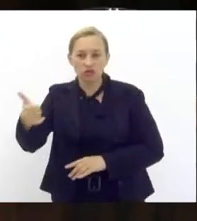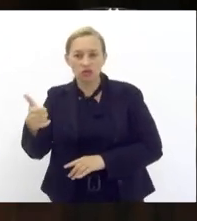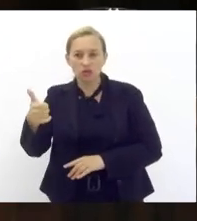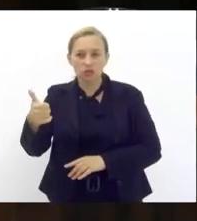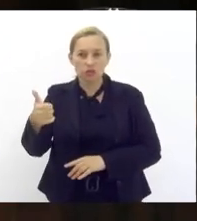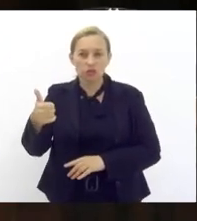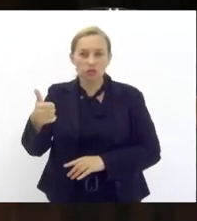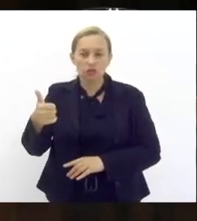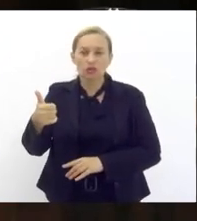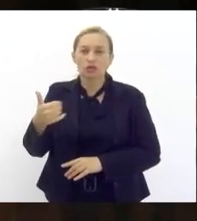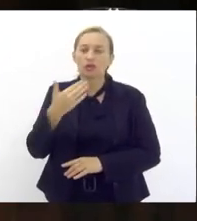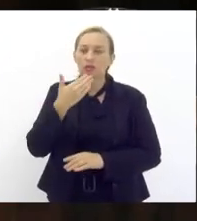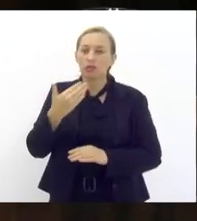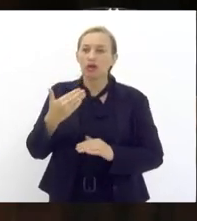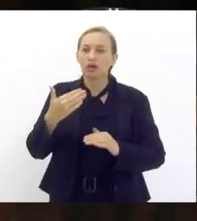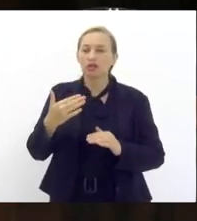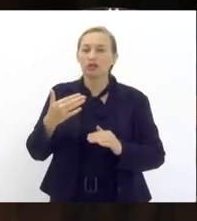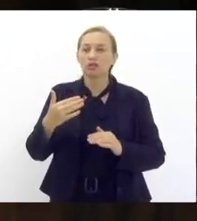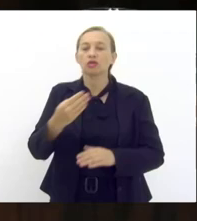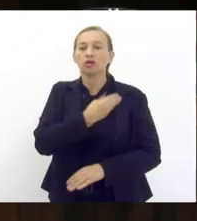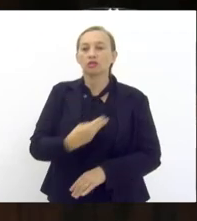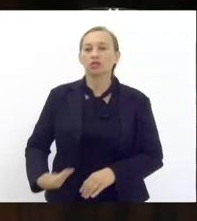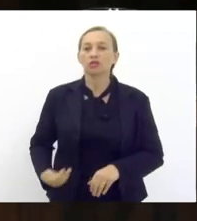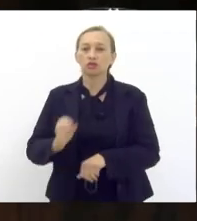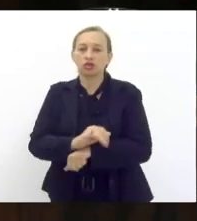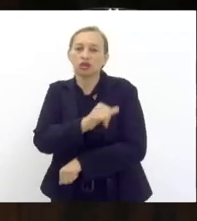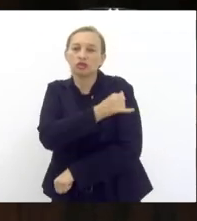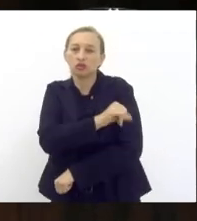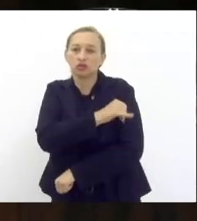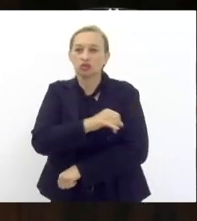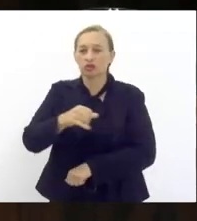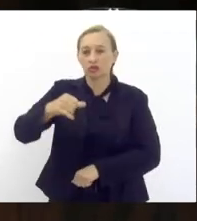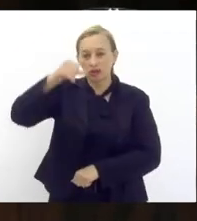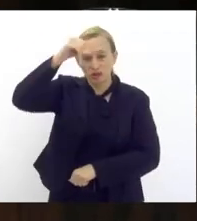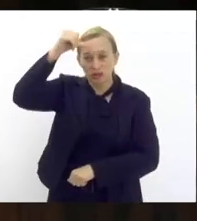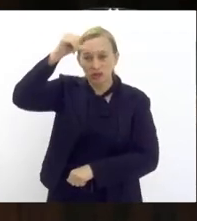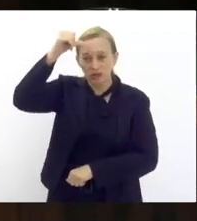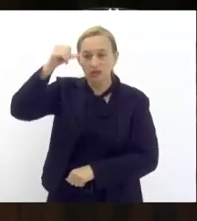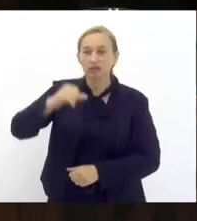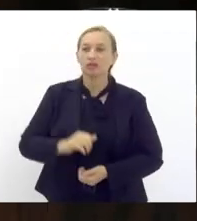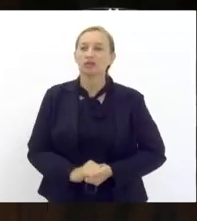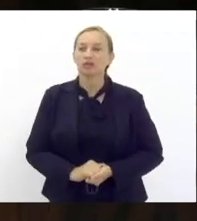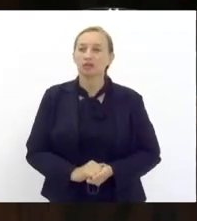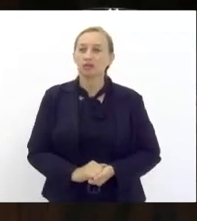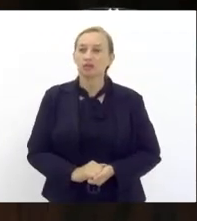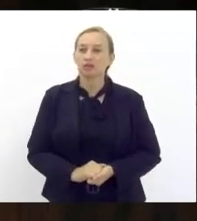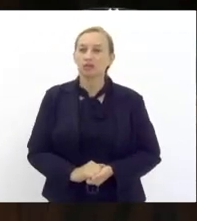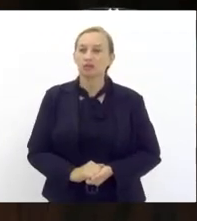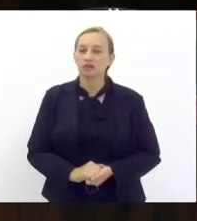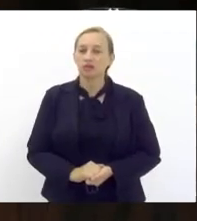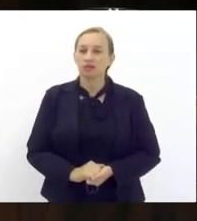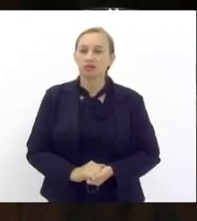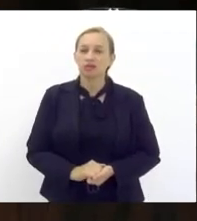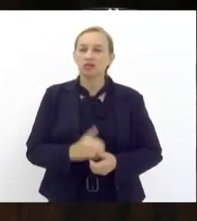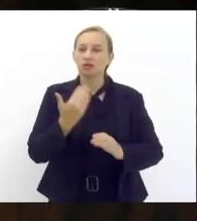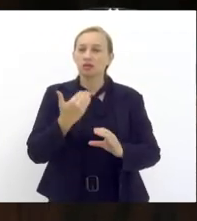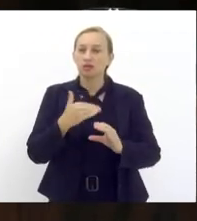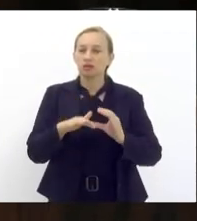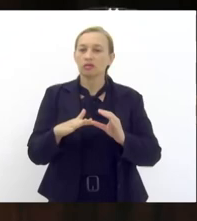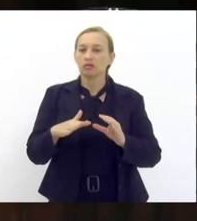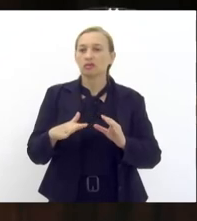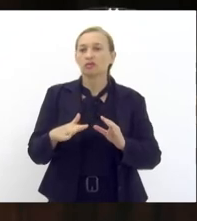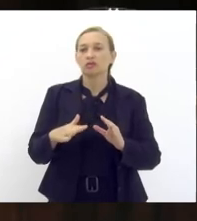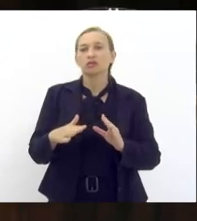que solicita ao excelentíssimo senhor governador do Estado do Rio de Janeiro, Cláudio Bonfim Castro e Silva, o envio de